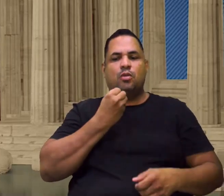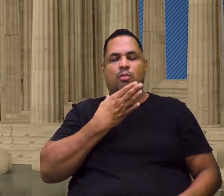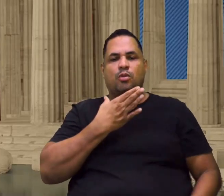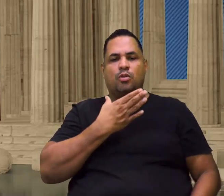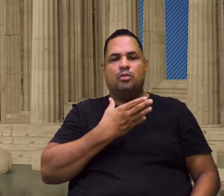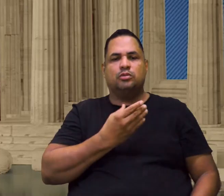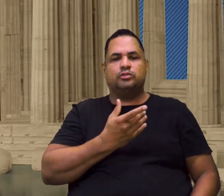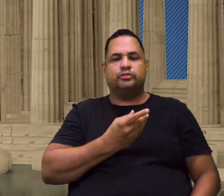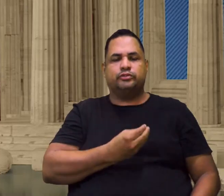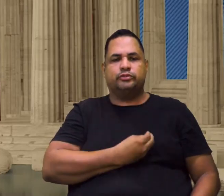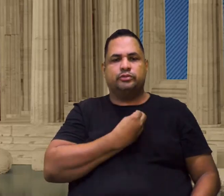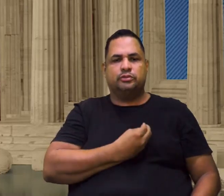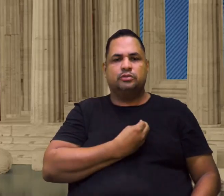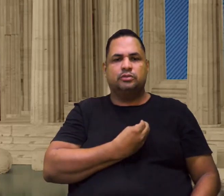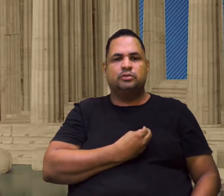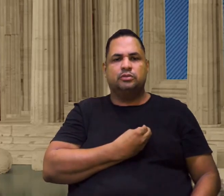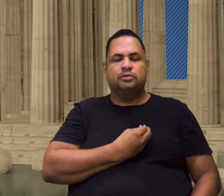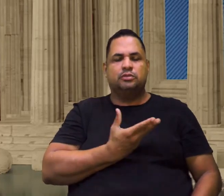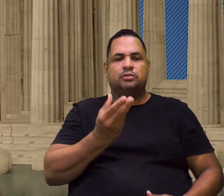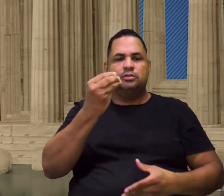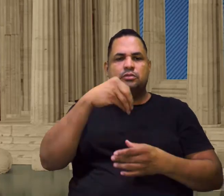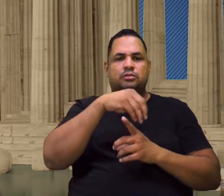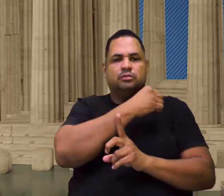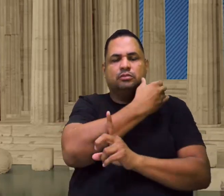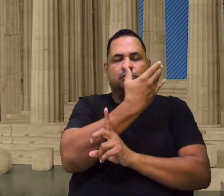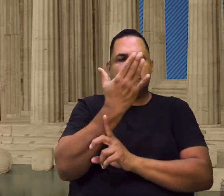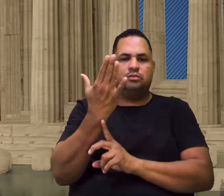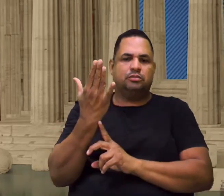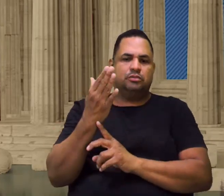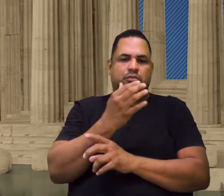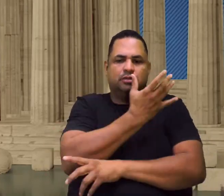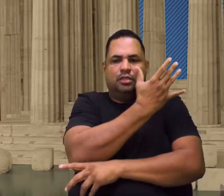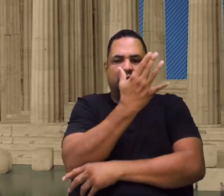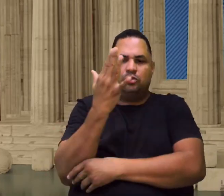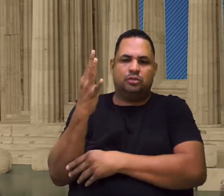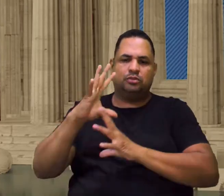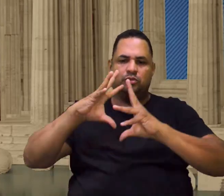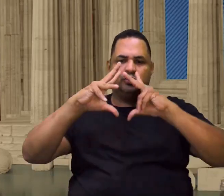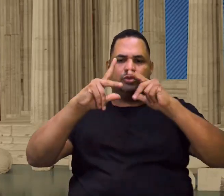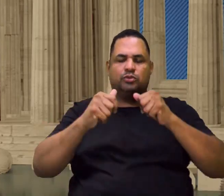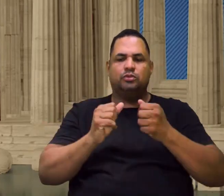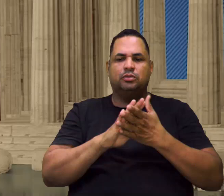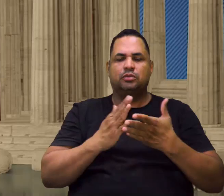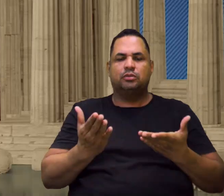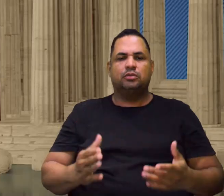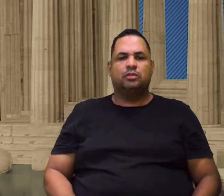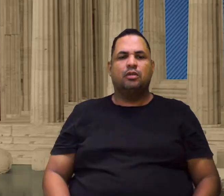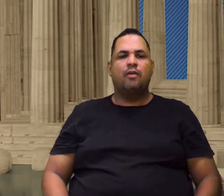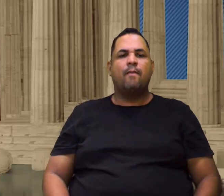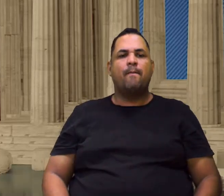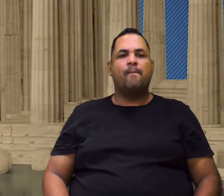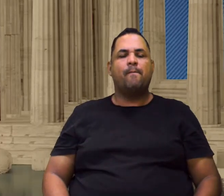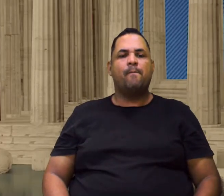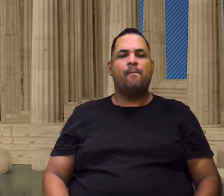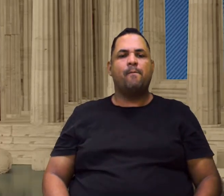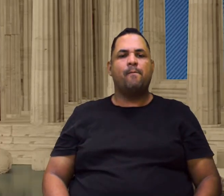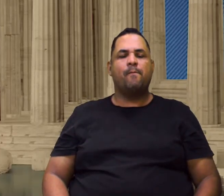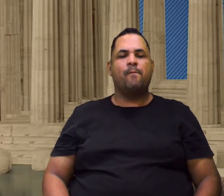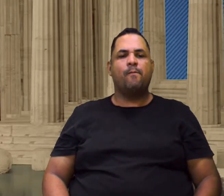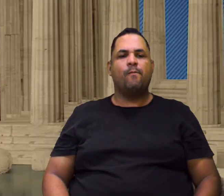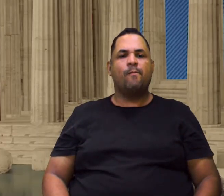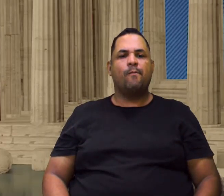bem-estar no âmbito da natureza, hein, como um todo. Então é nessa perspectiva que devemos buscar o